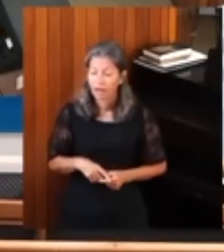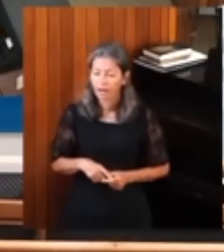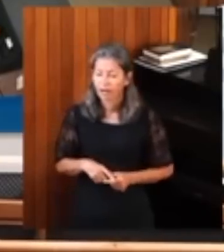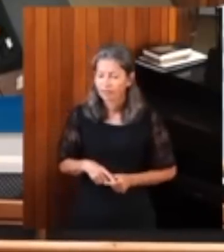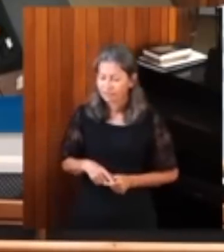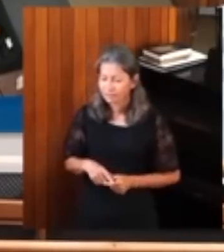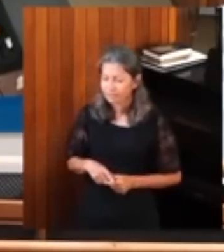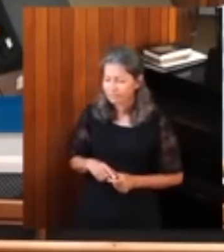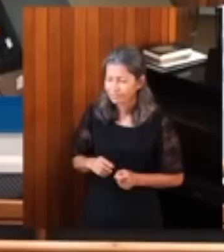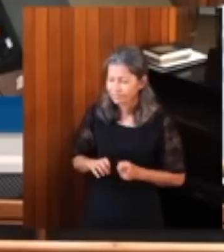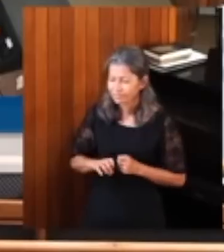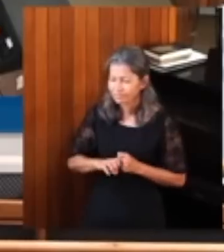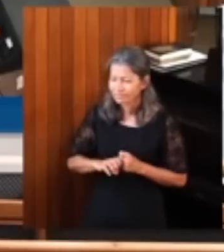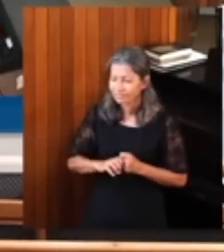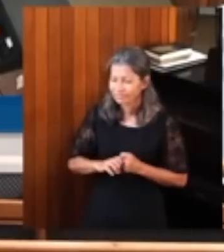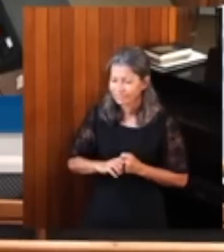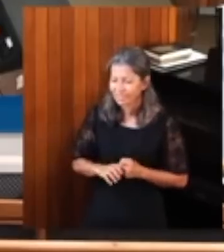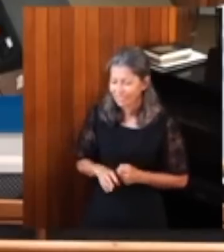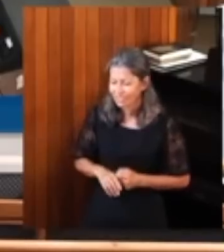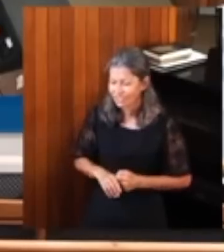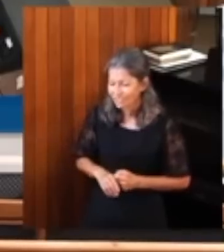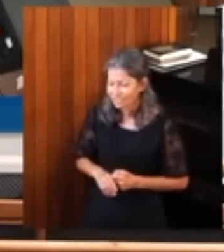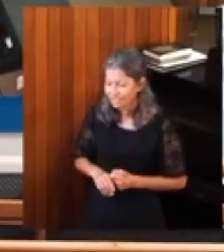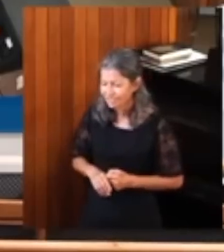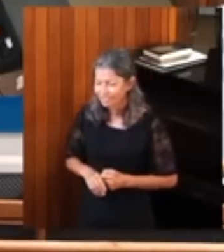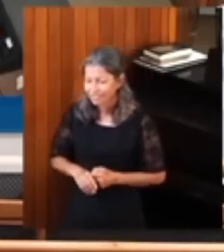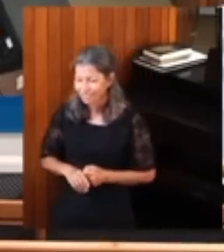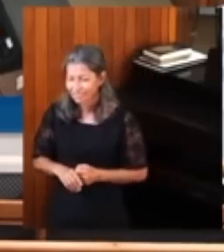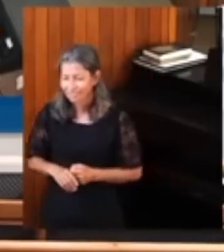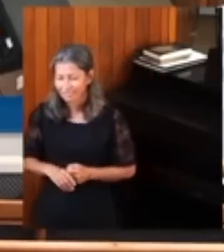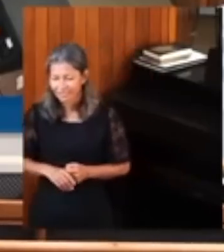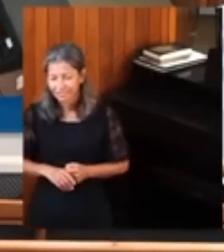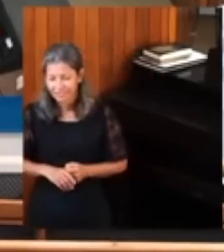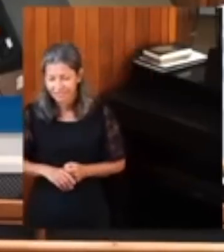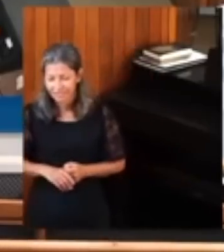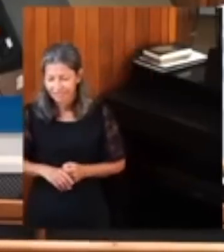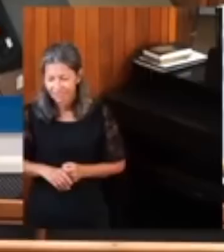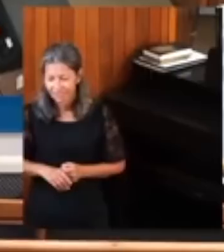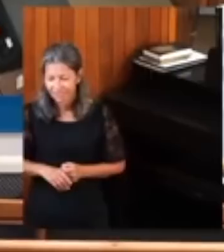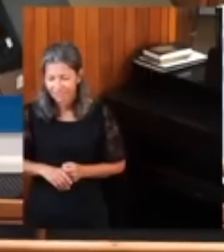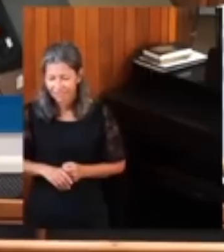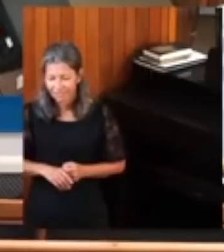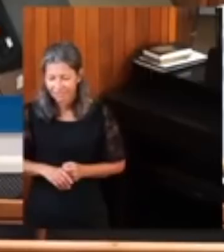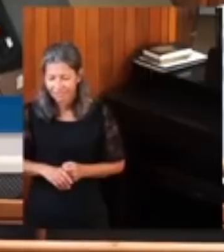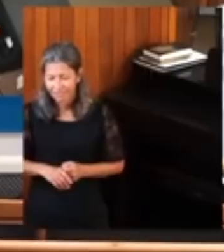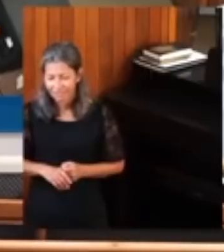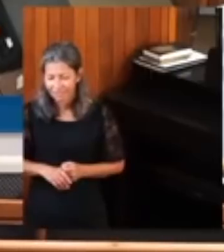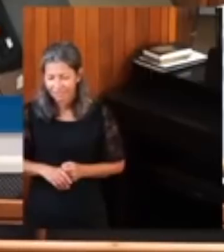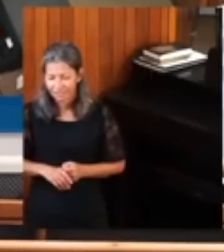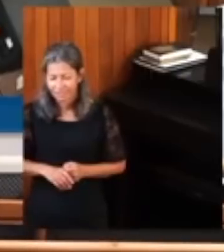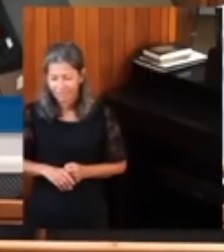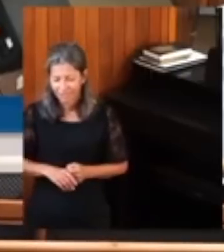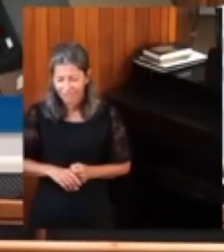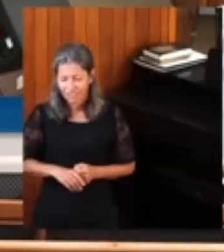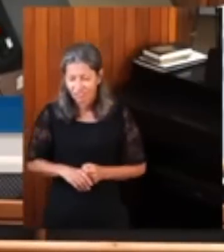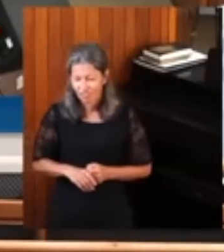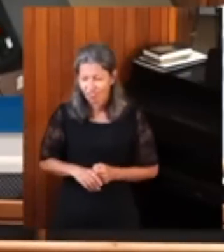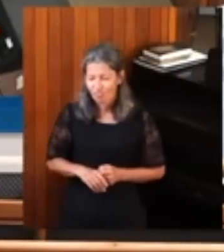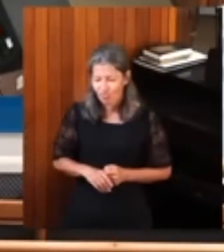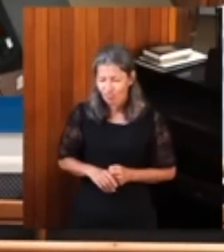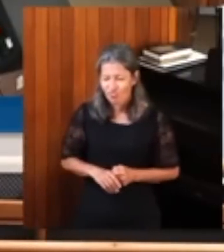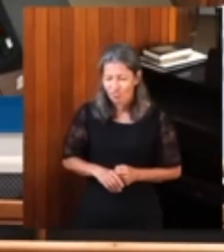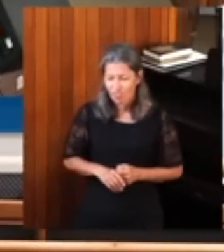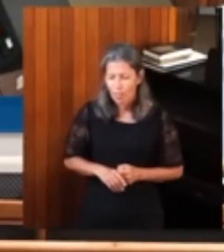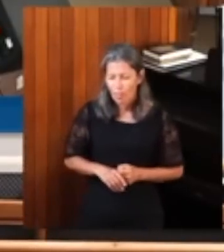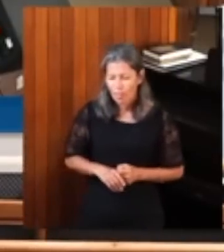vi umas 15 marcas da besta diferentes. Que as pessoas viajam, né? Eu me lembro quando aconteceu lá o atentado terrorista em